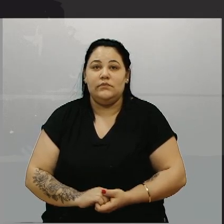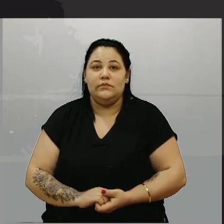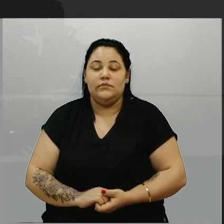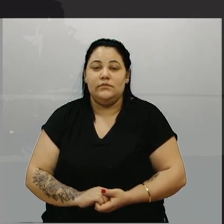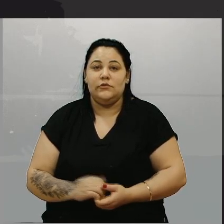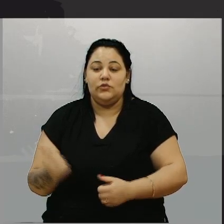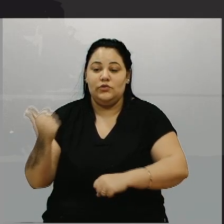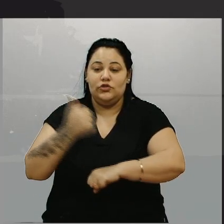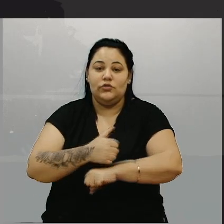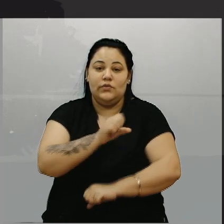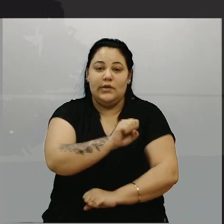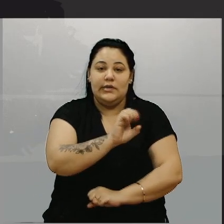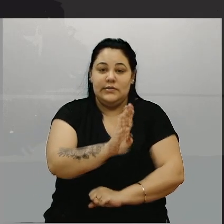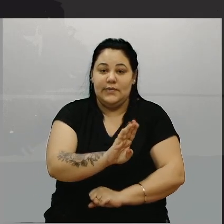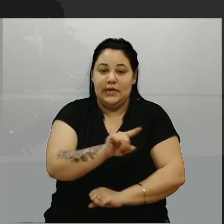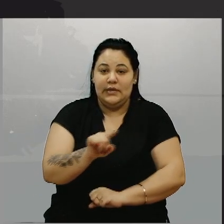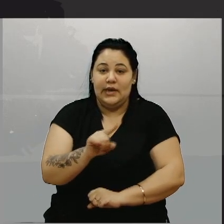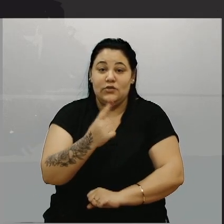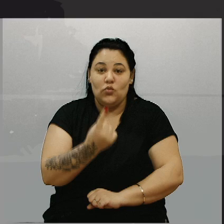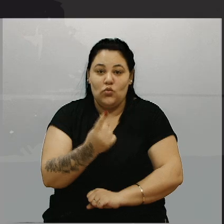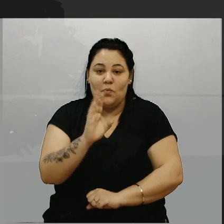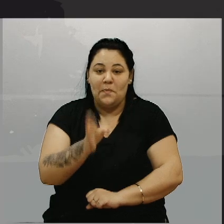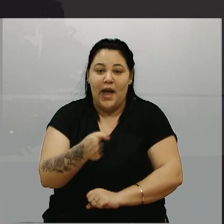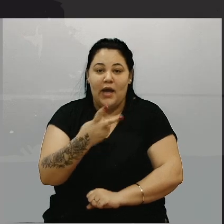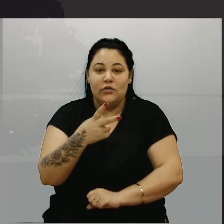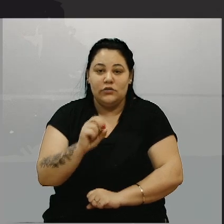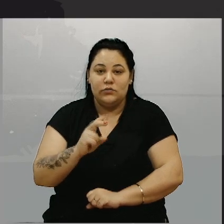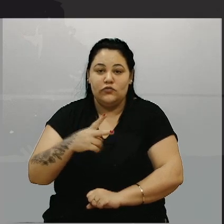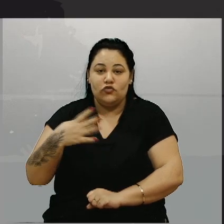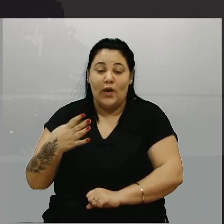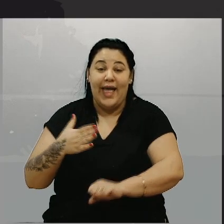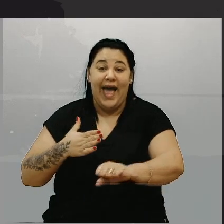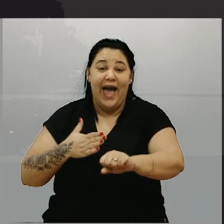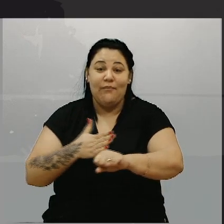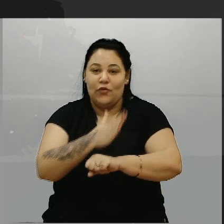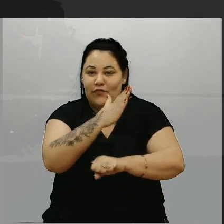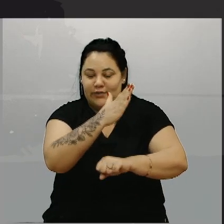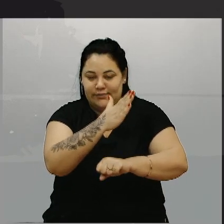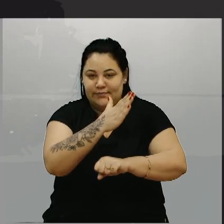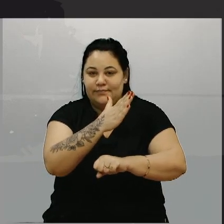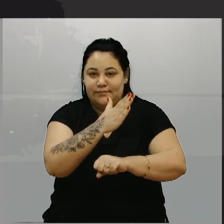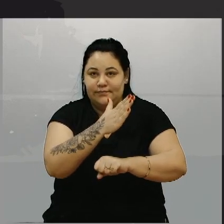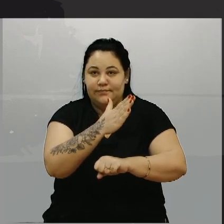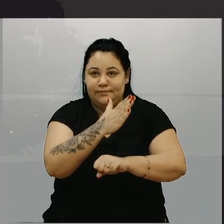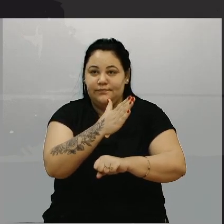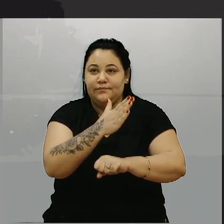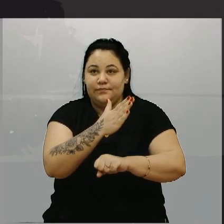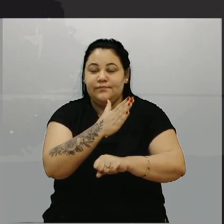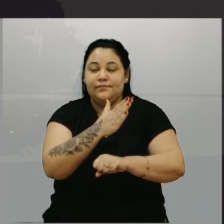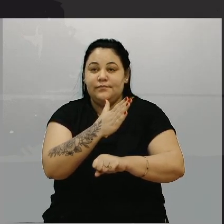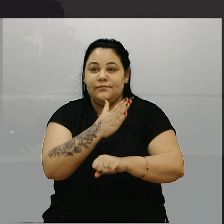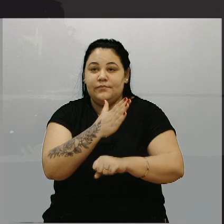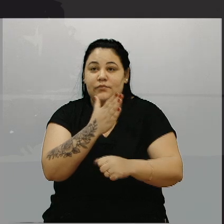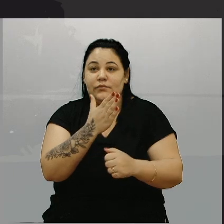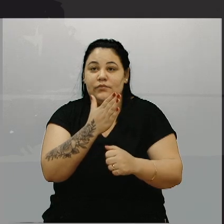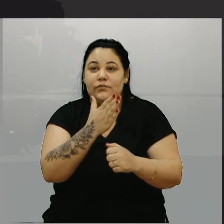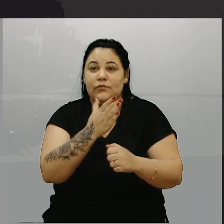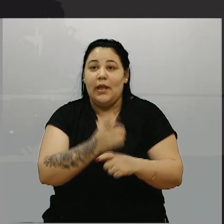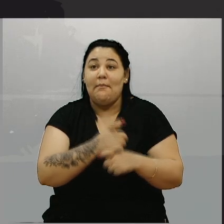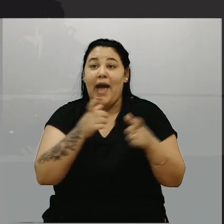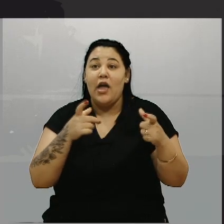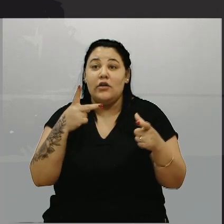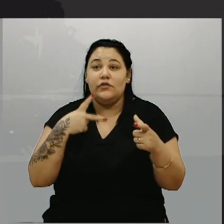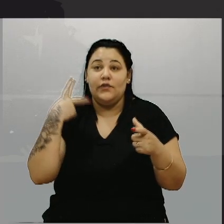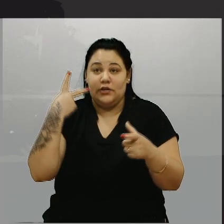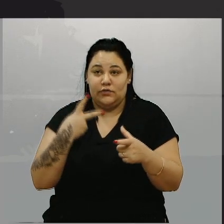Substitutivo SB-1/2024 foi aprovado por unanimidade das vereadoras e vereadores, estando